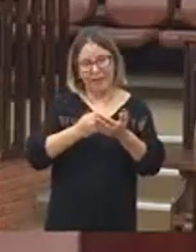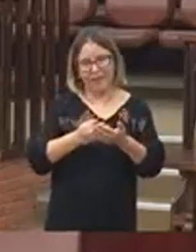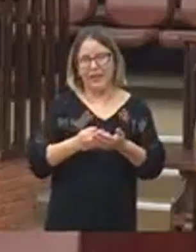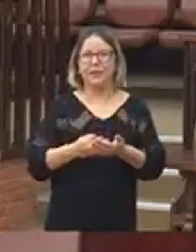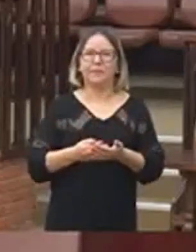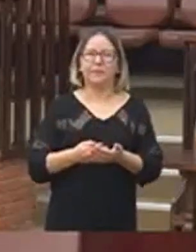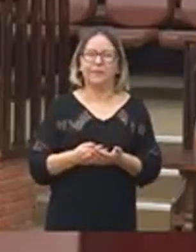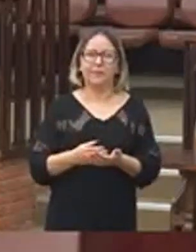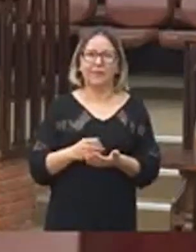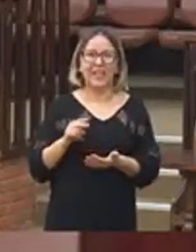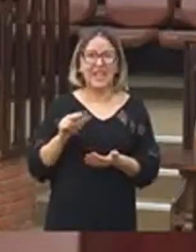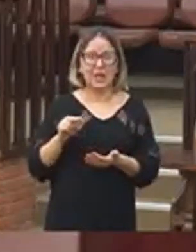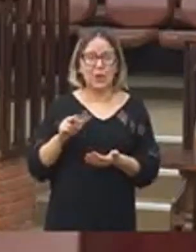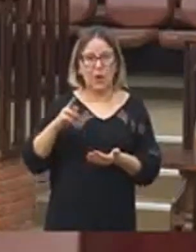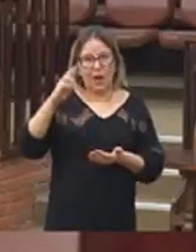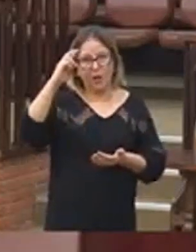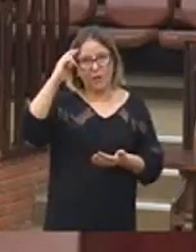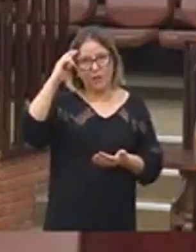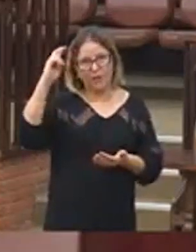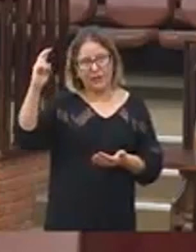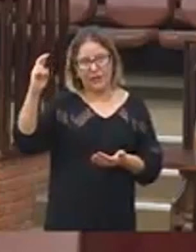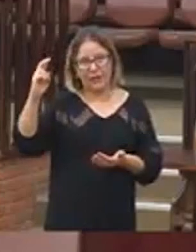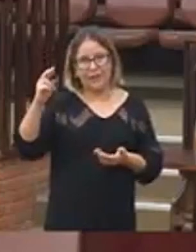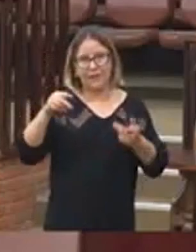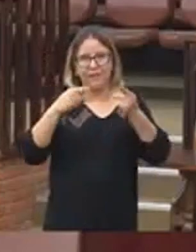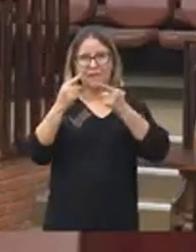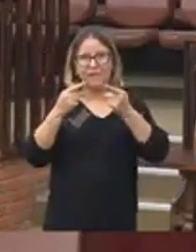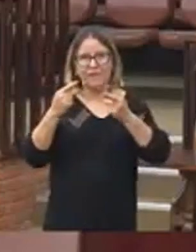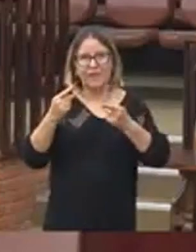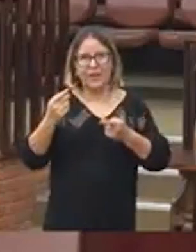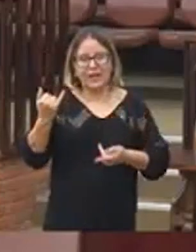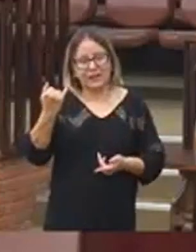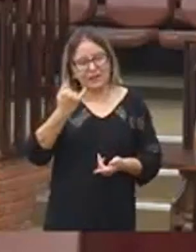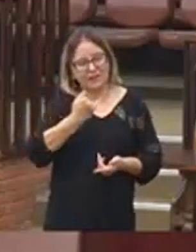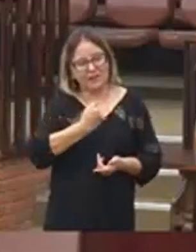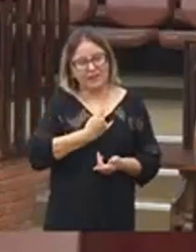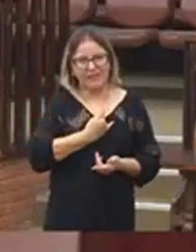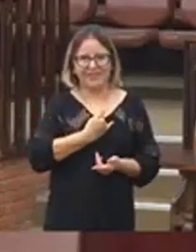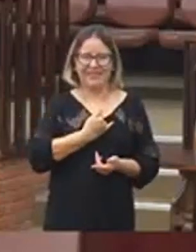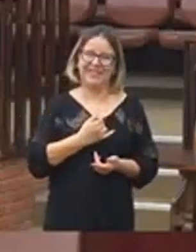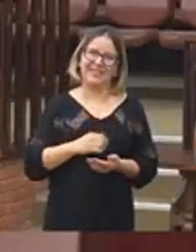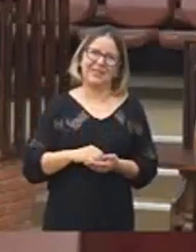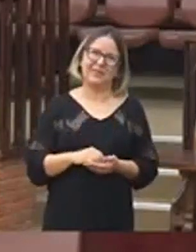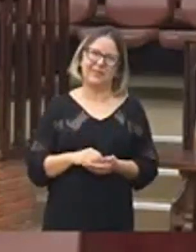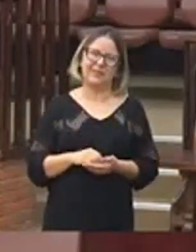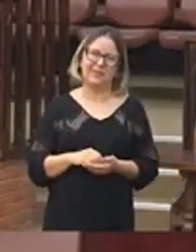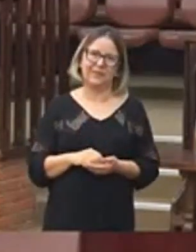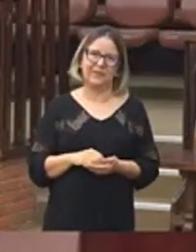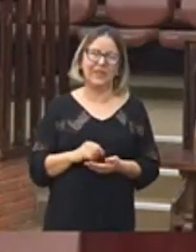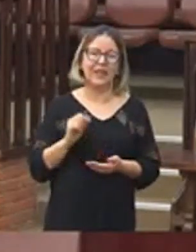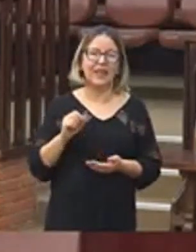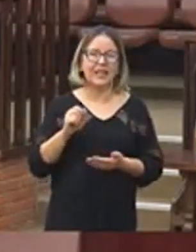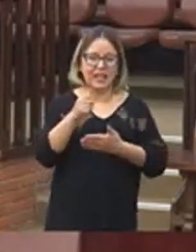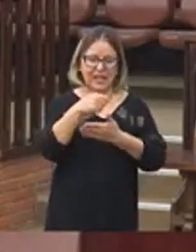Senhor estivesse falando. Ela escreve, Francis Roberts, é uma